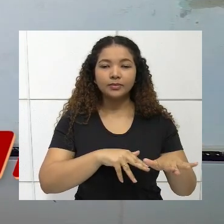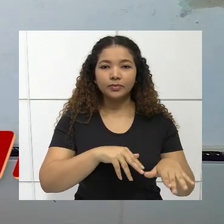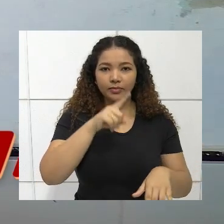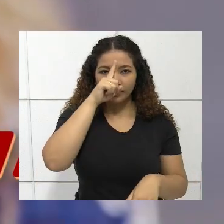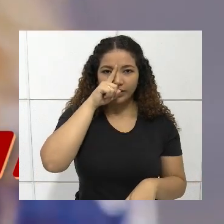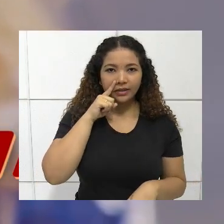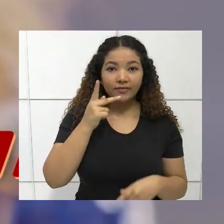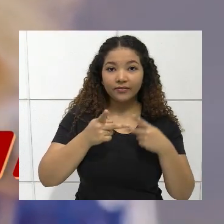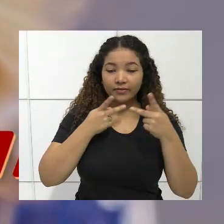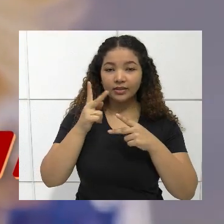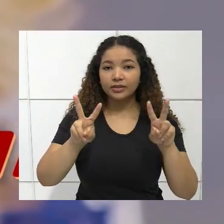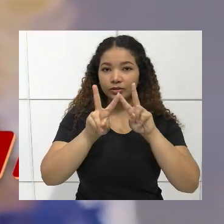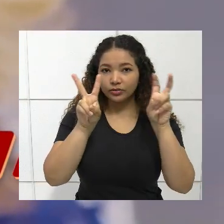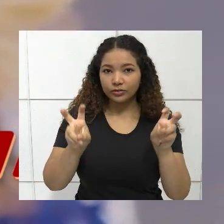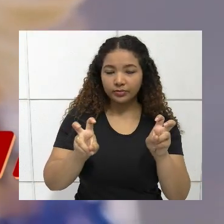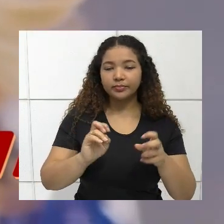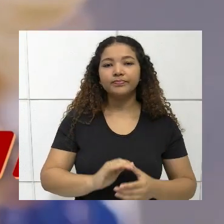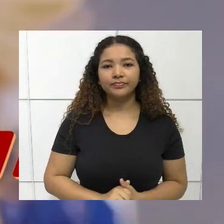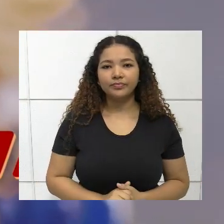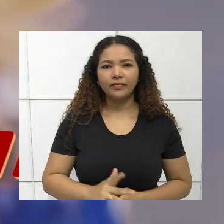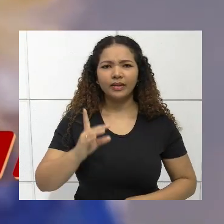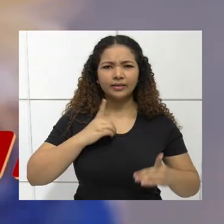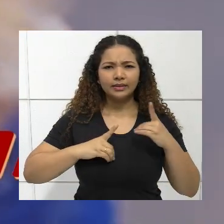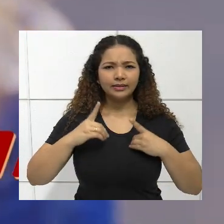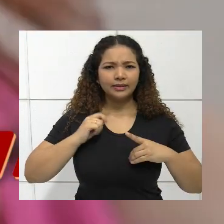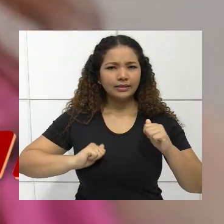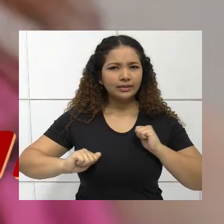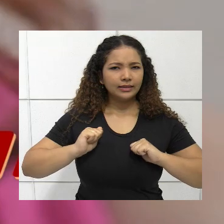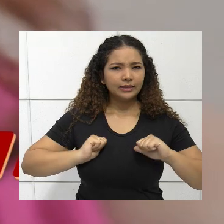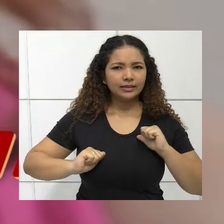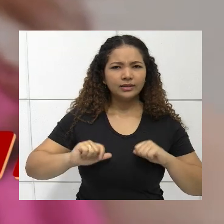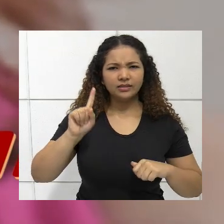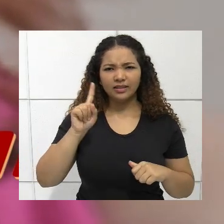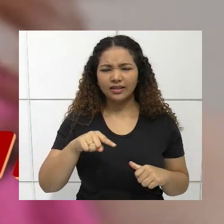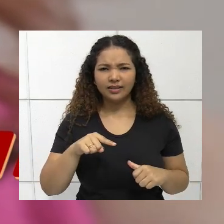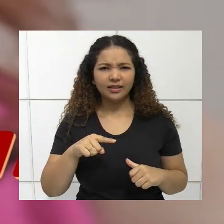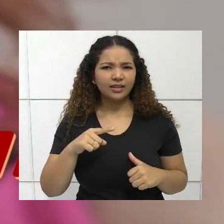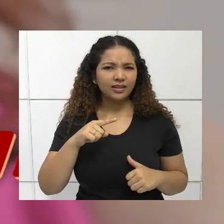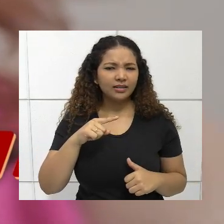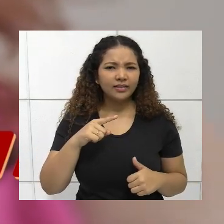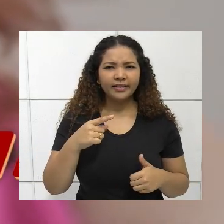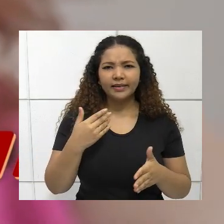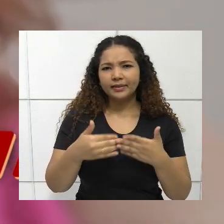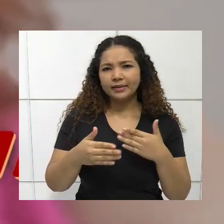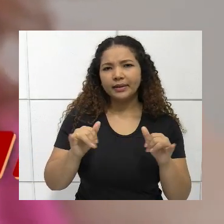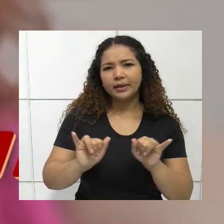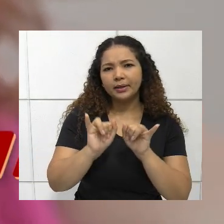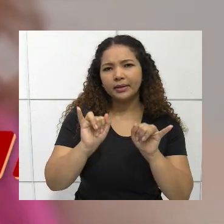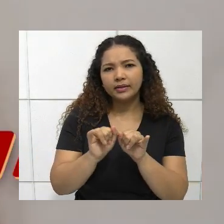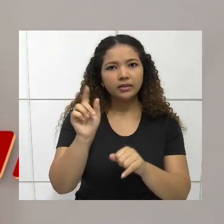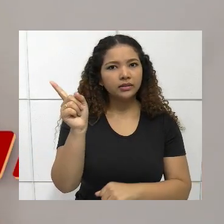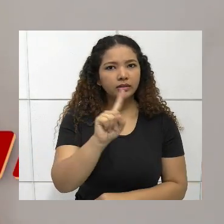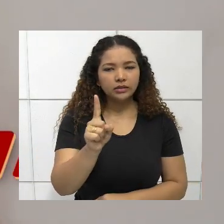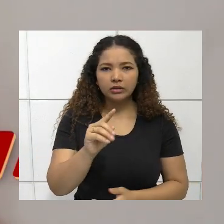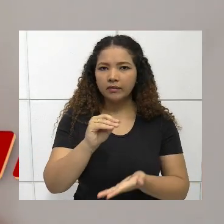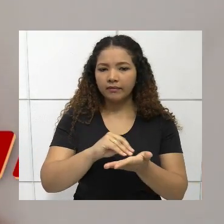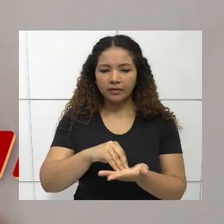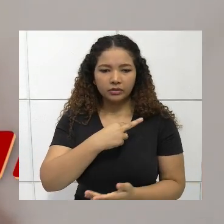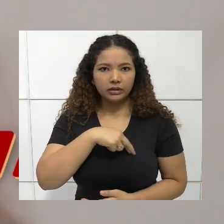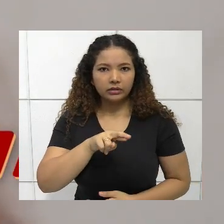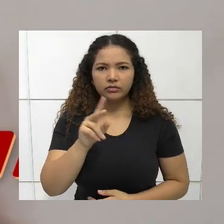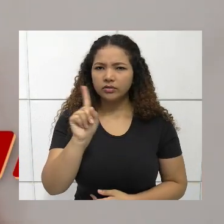isso. Depressão e ansiedade não é frescura ou falta de religião, mas sim a dor que o